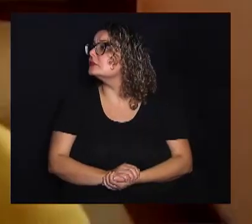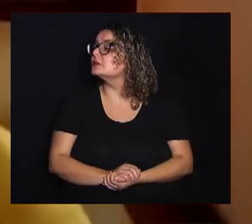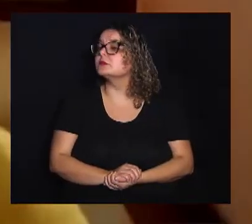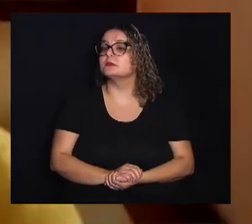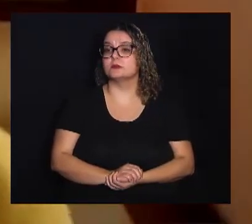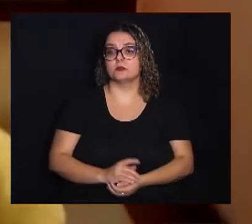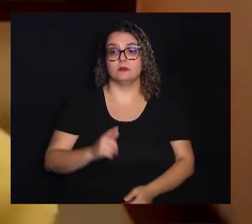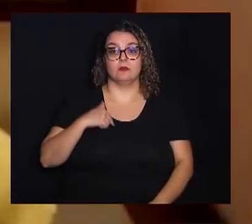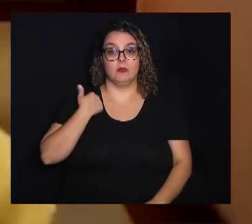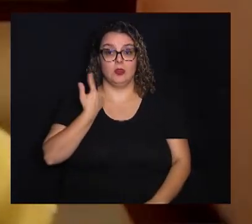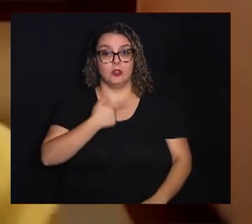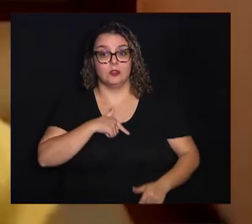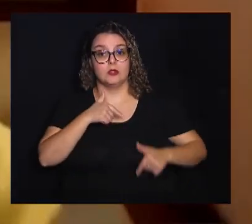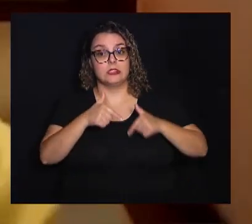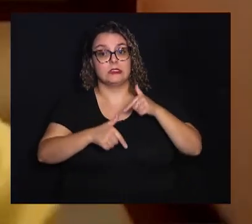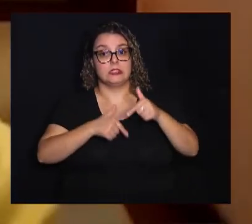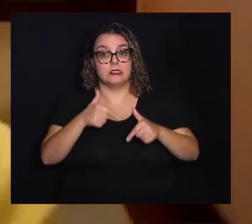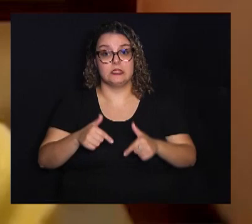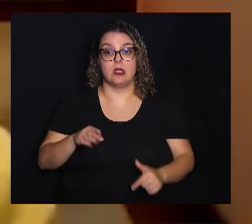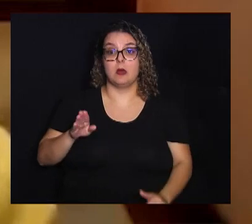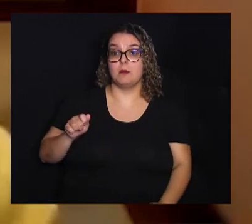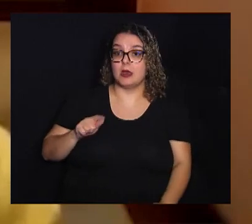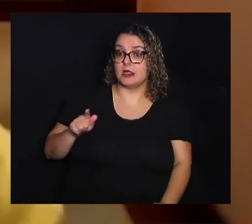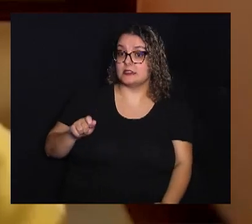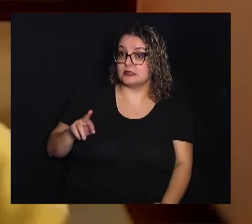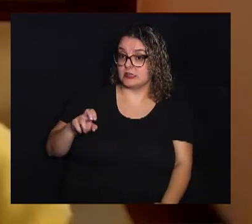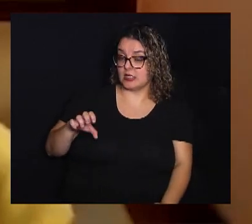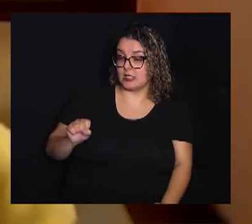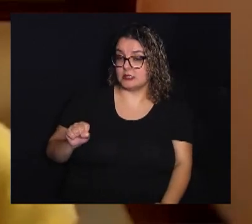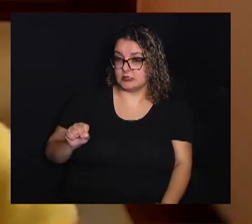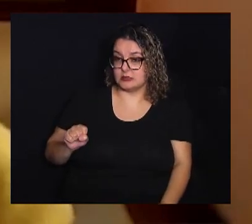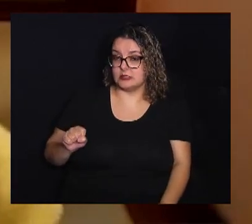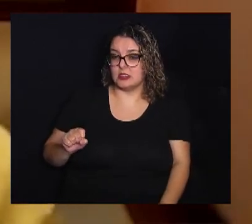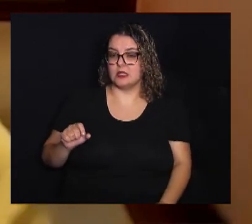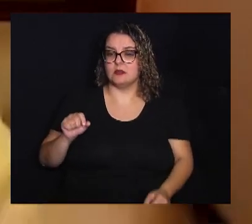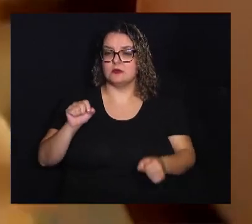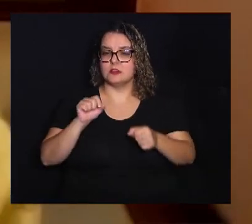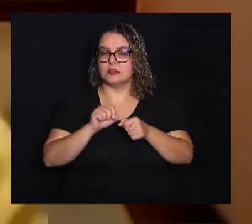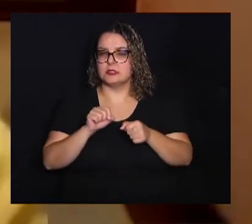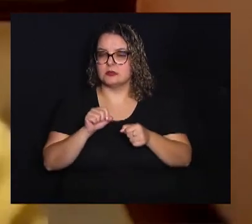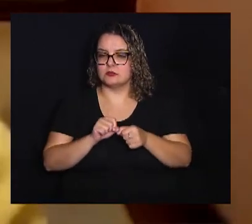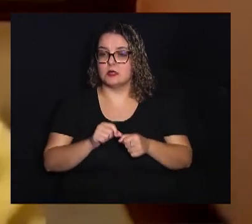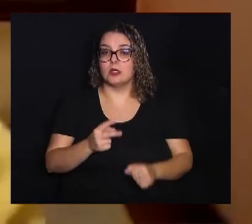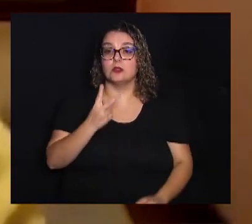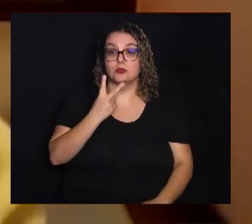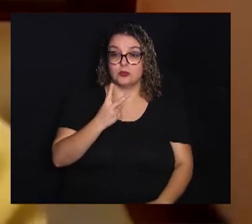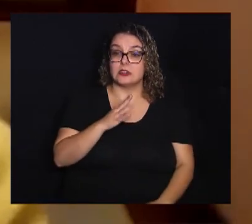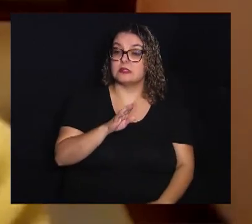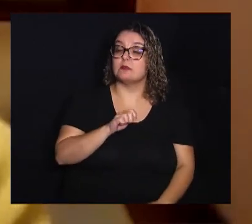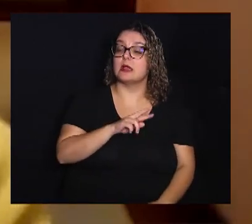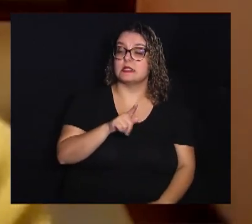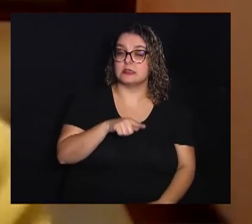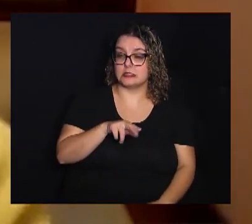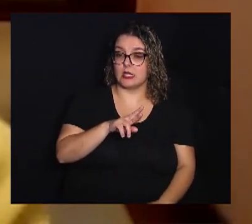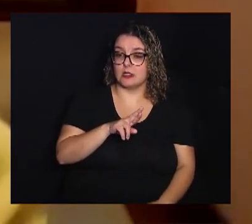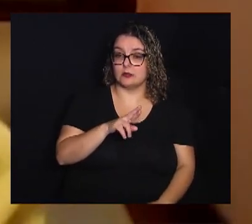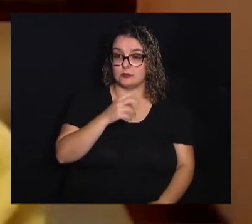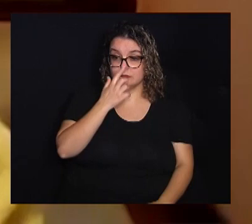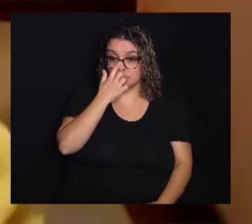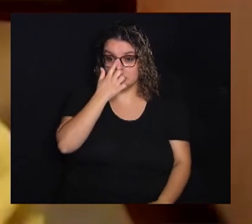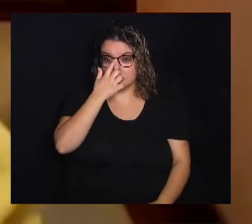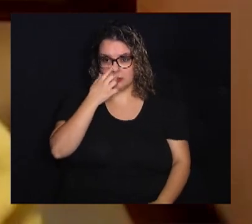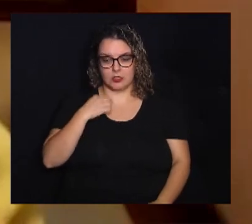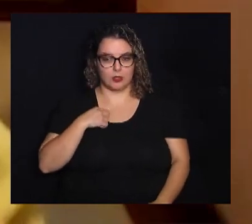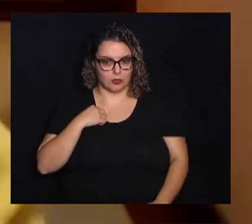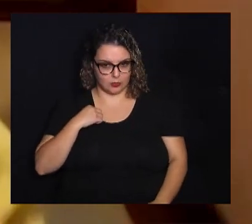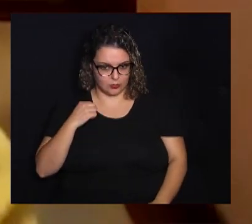Estamos trabalhando fazendo bazares, né? Fizemos dois bazares com roupas